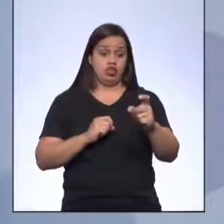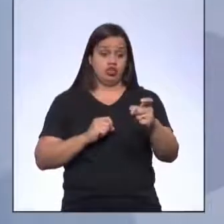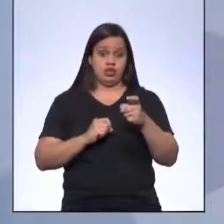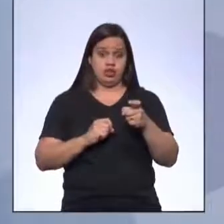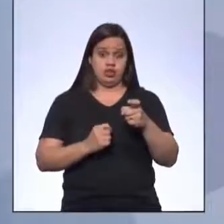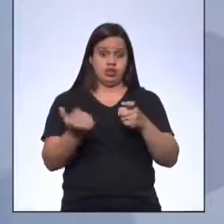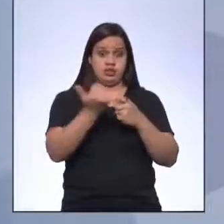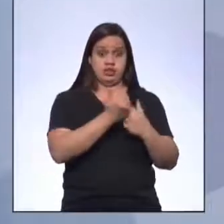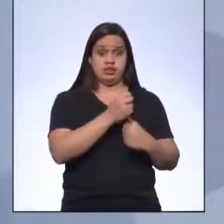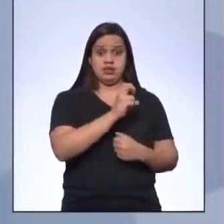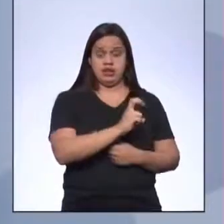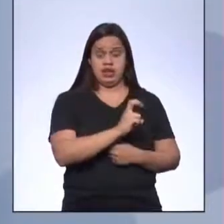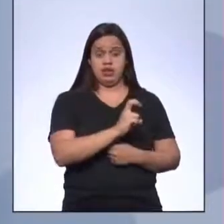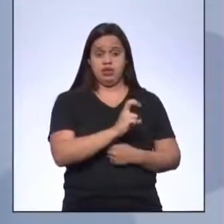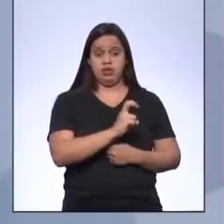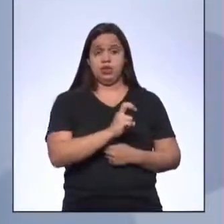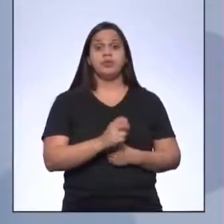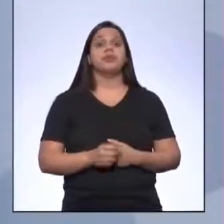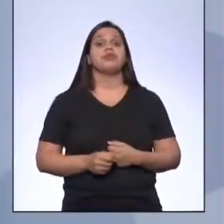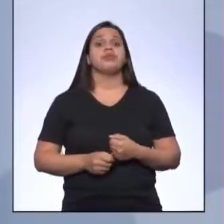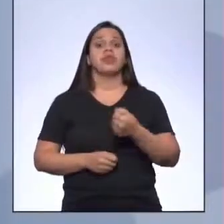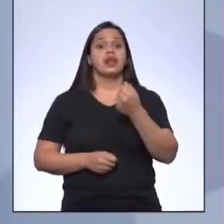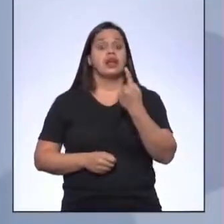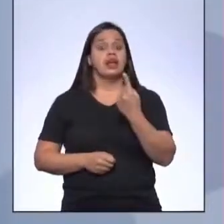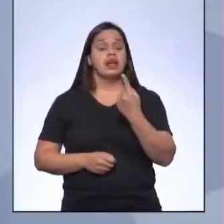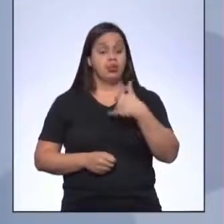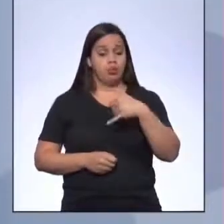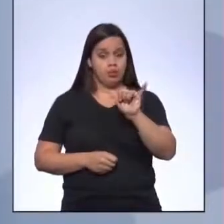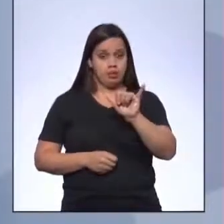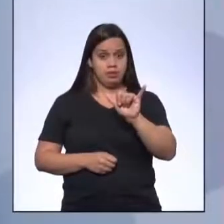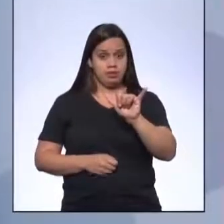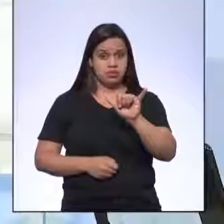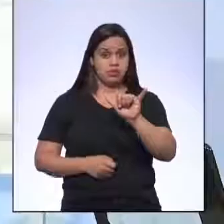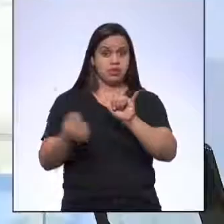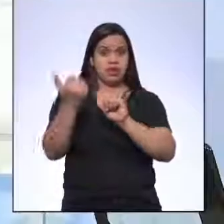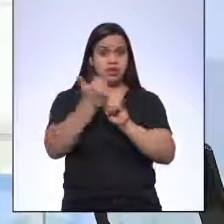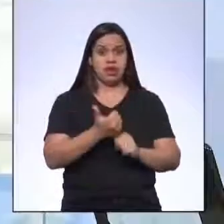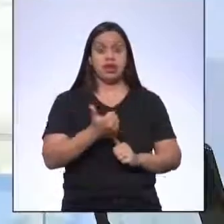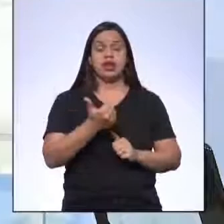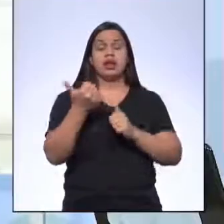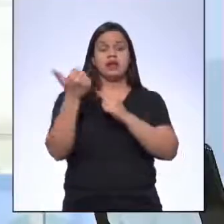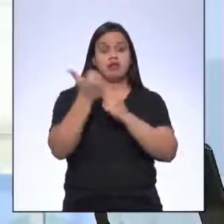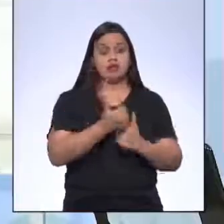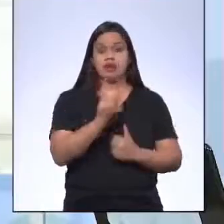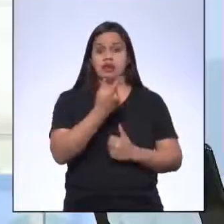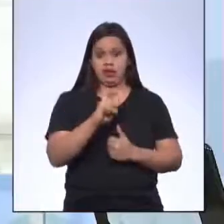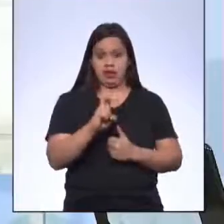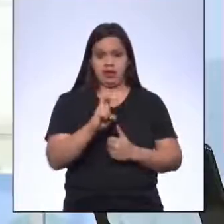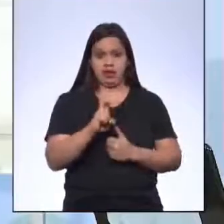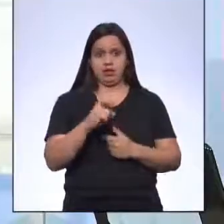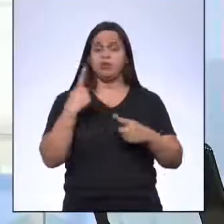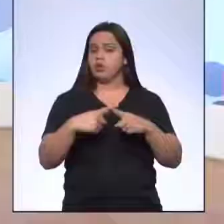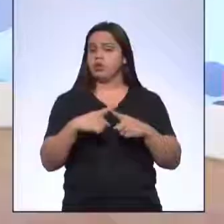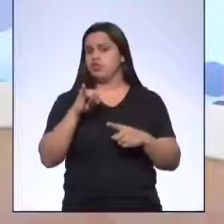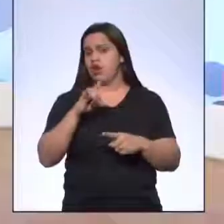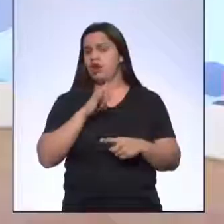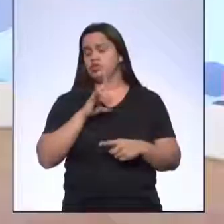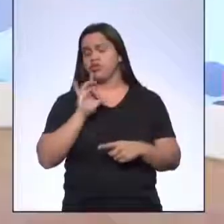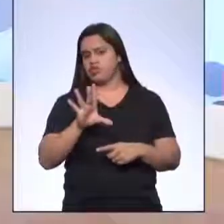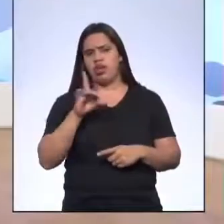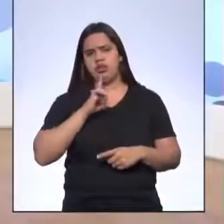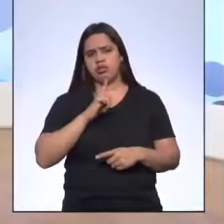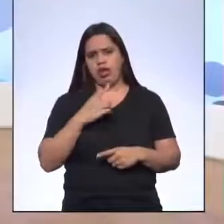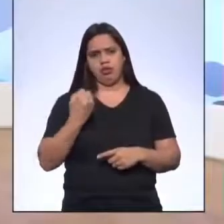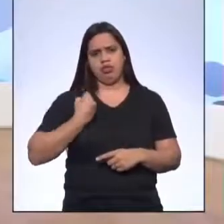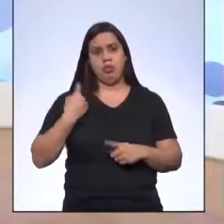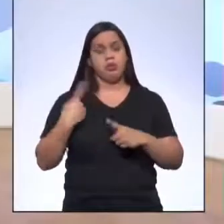x e 15 no Y certo então ele só tem só falou porque eu atribui só que aí